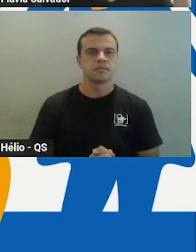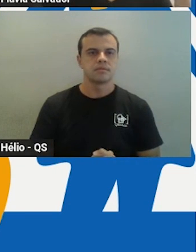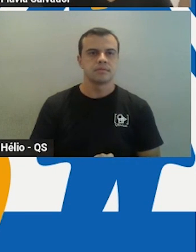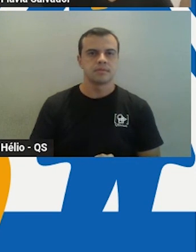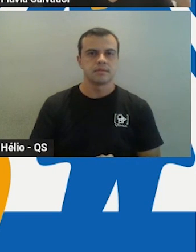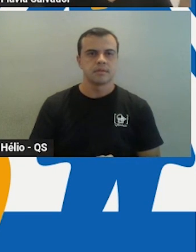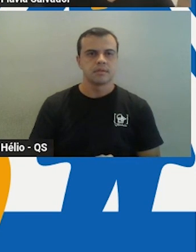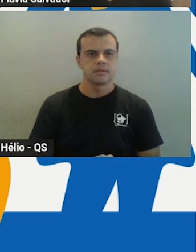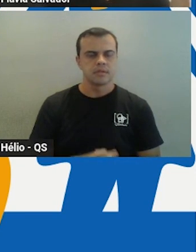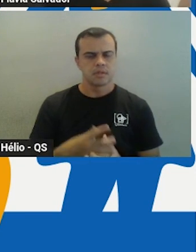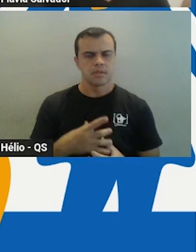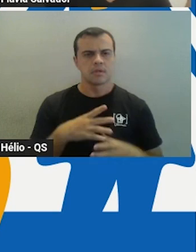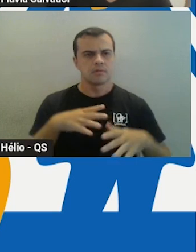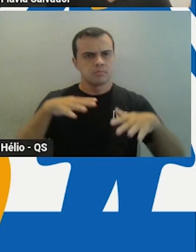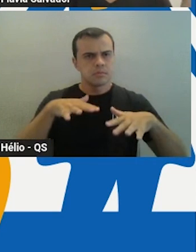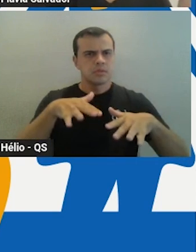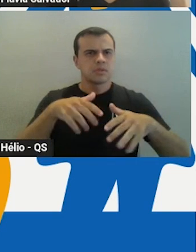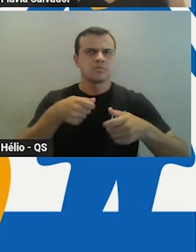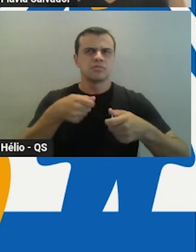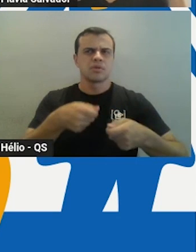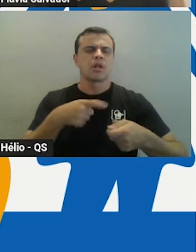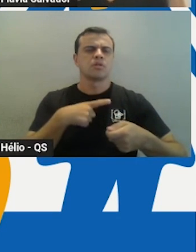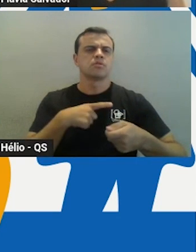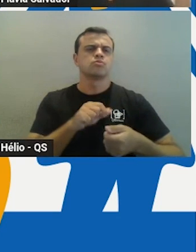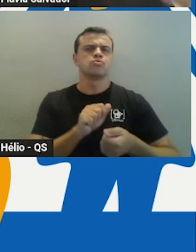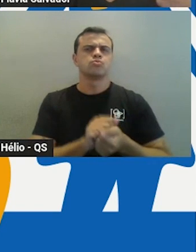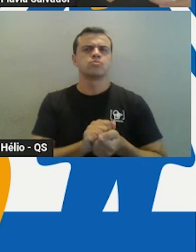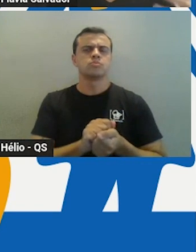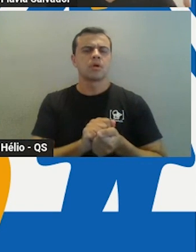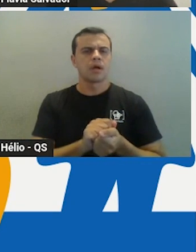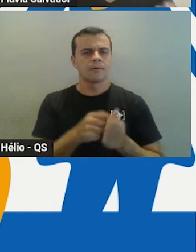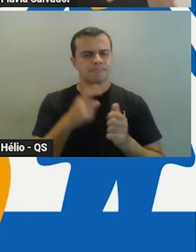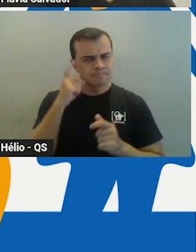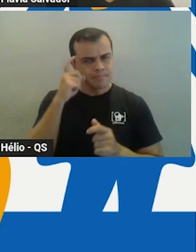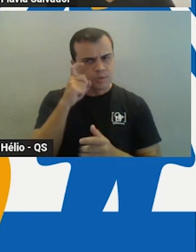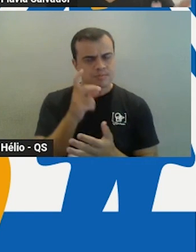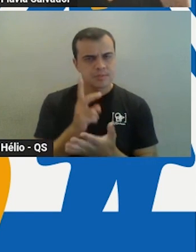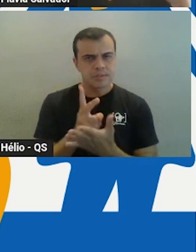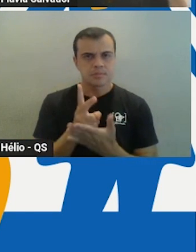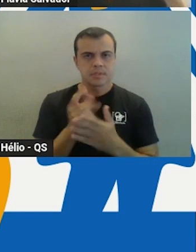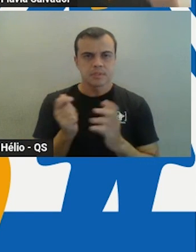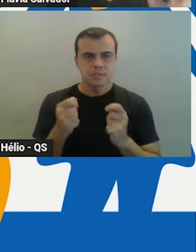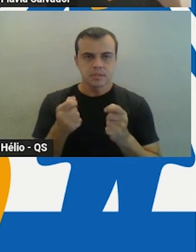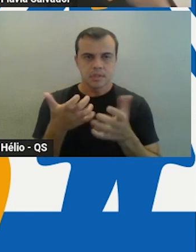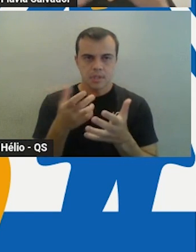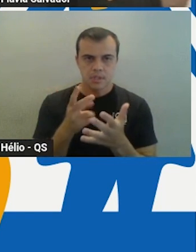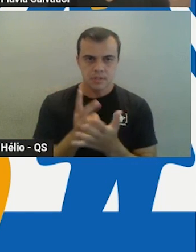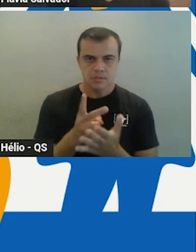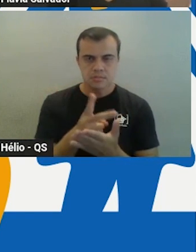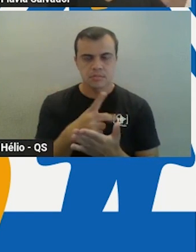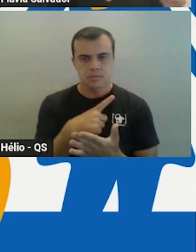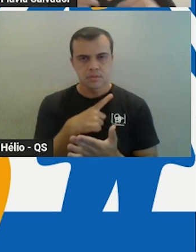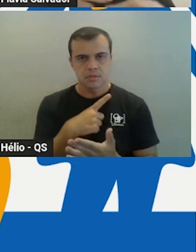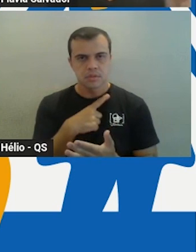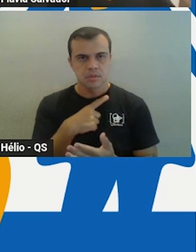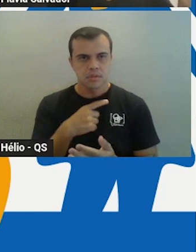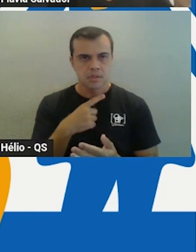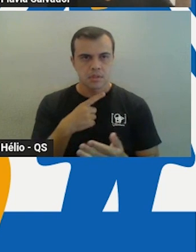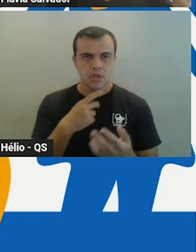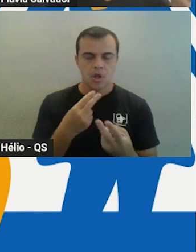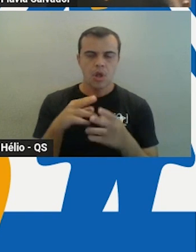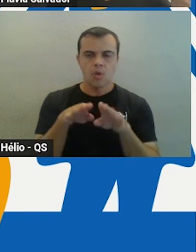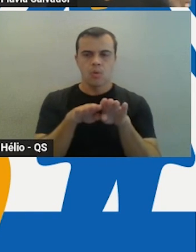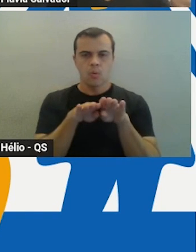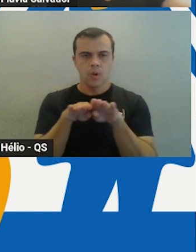e militantes, mesmo, não vou nem dizer militantes, mas assim, que se preocupam, que buscam que existe